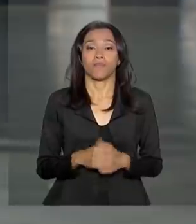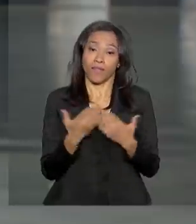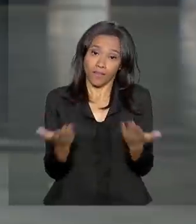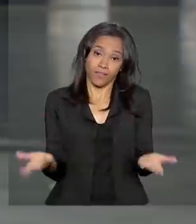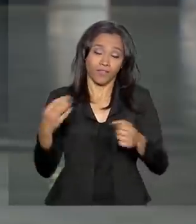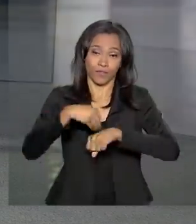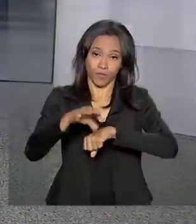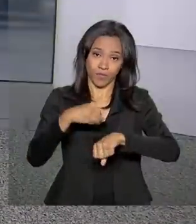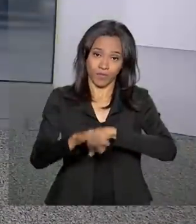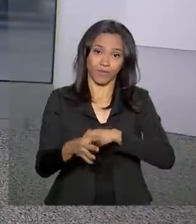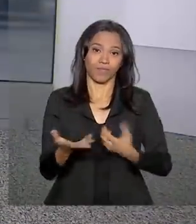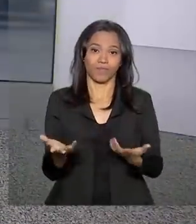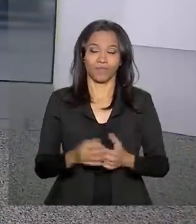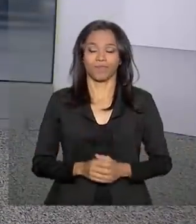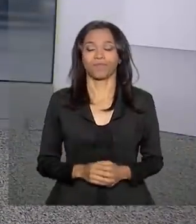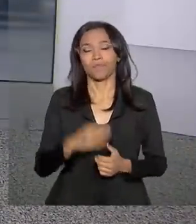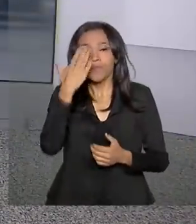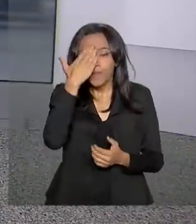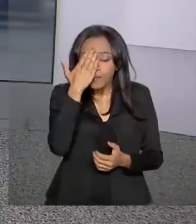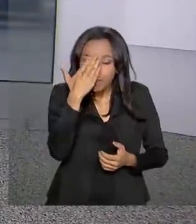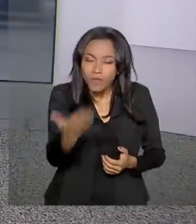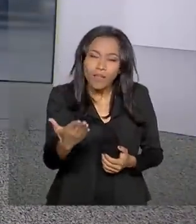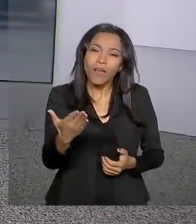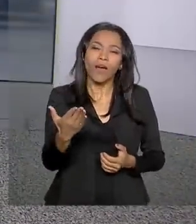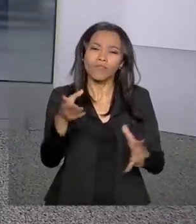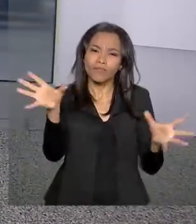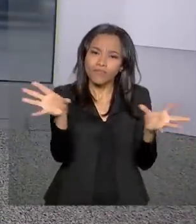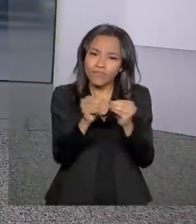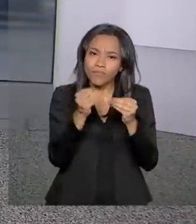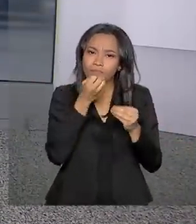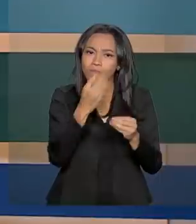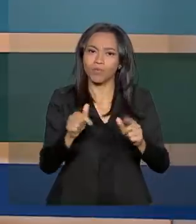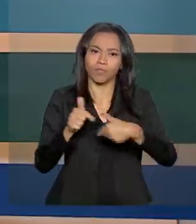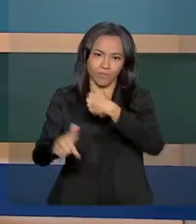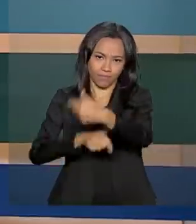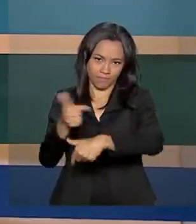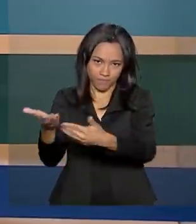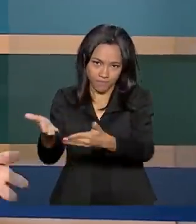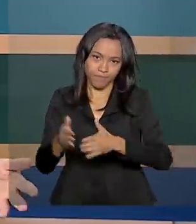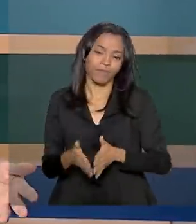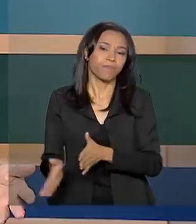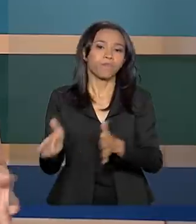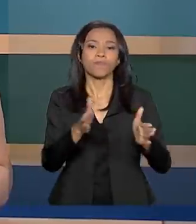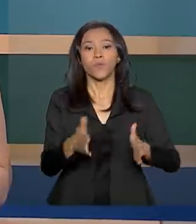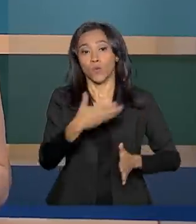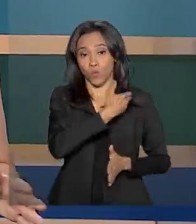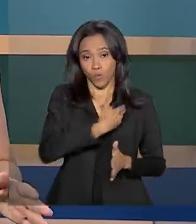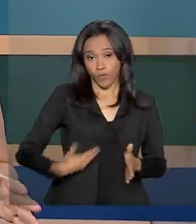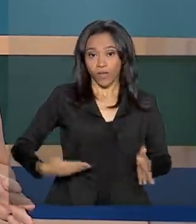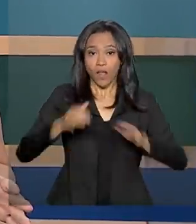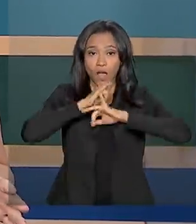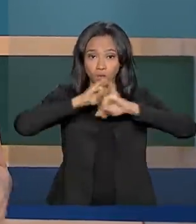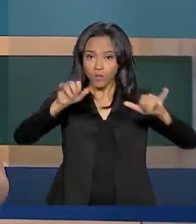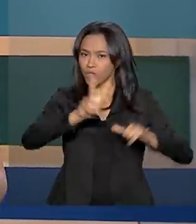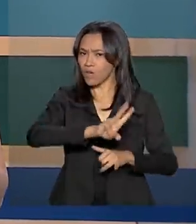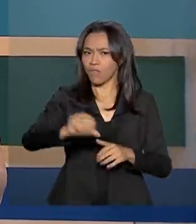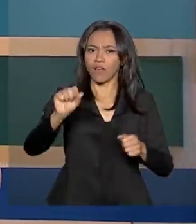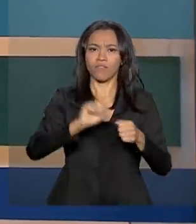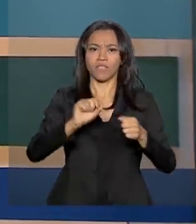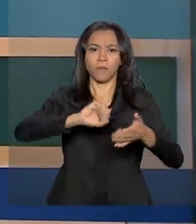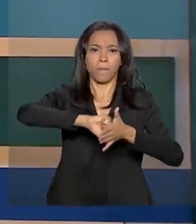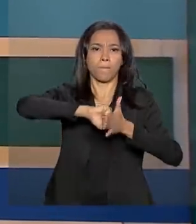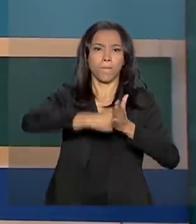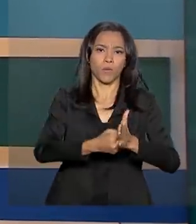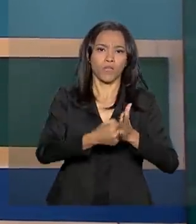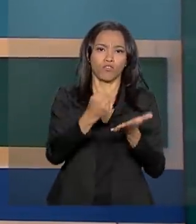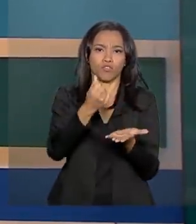isso, Carla, eu volto com você. Obrigada, então, por esse resumão. Bom trabalho aí para você. O governo anunciou que não vai fazer bloqueio temporário